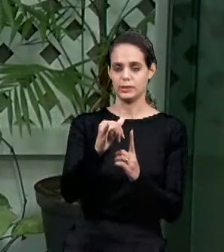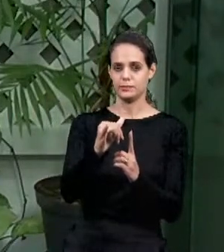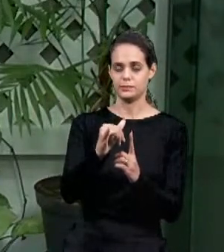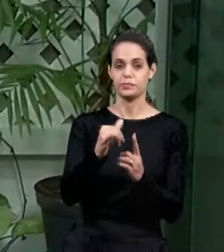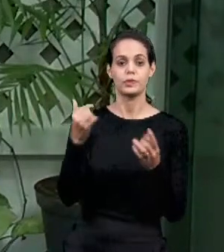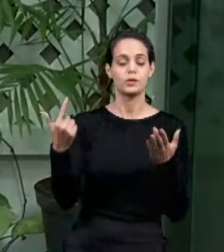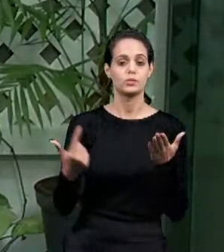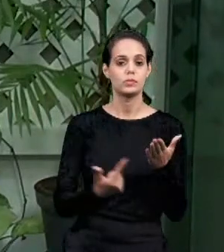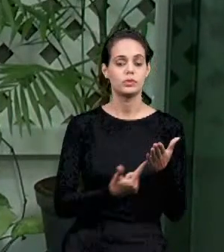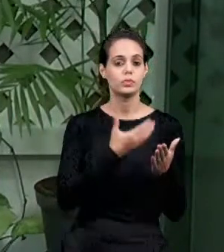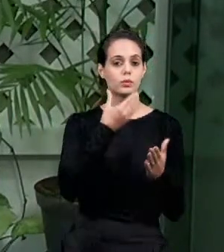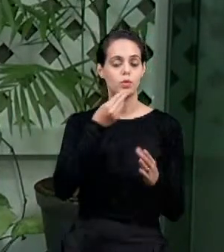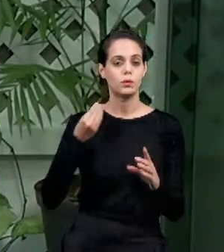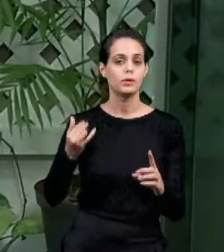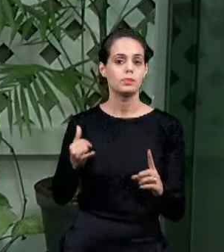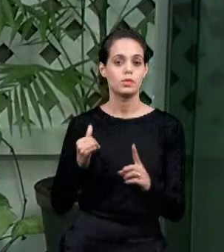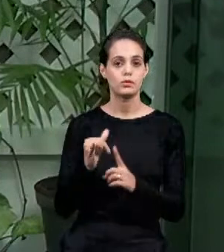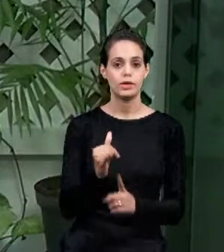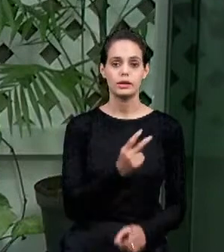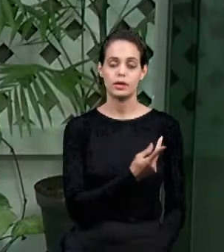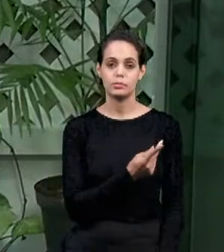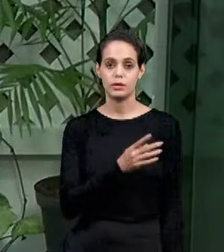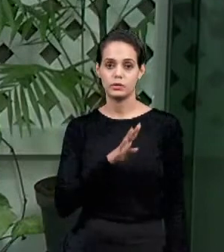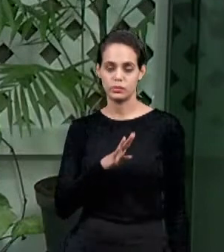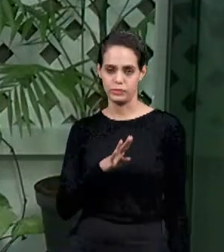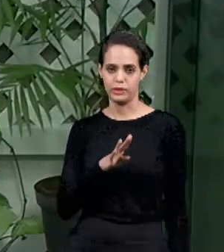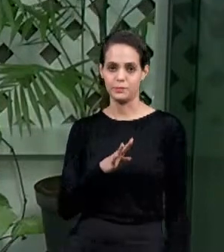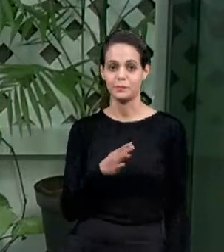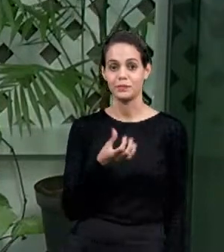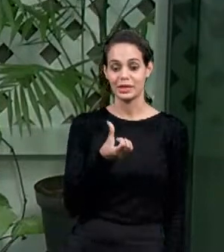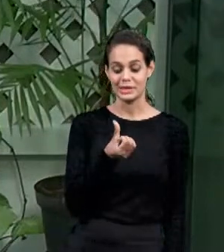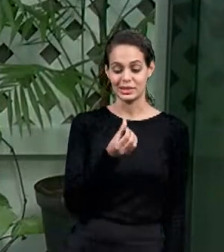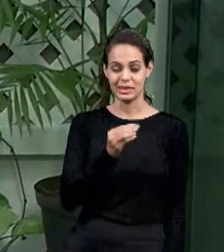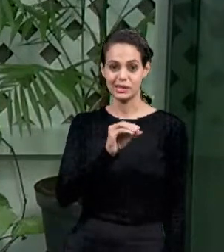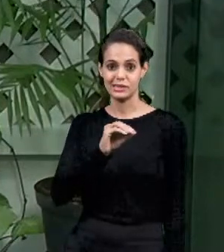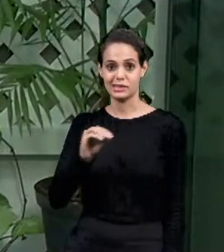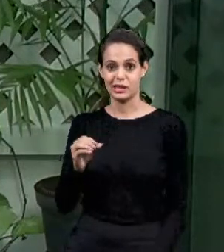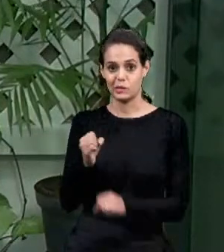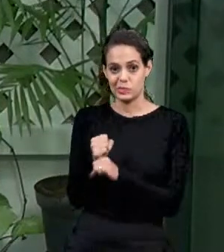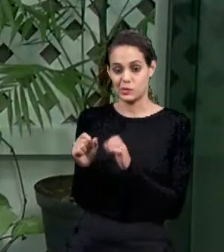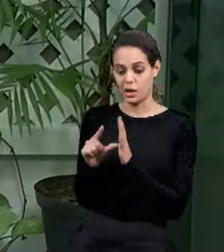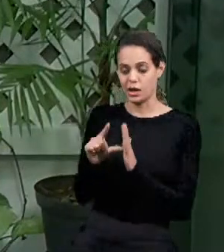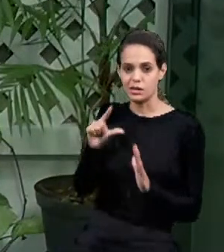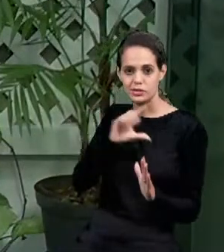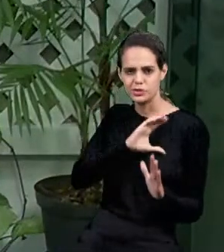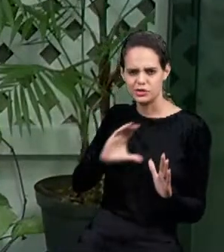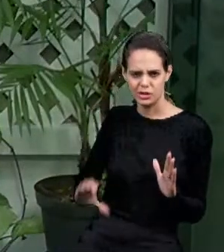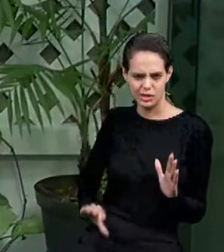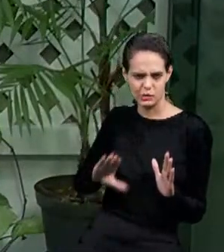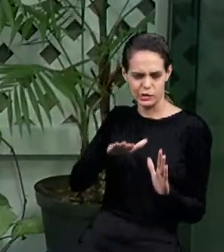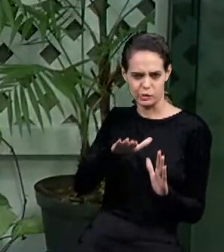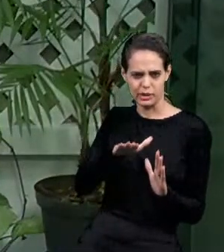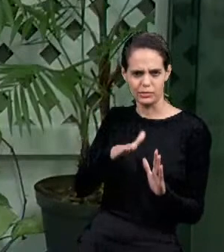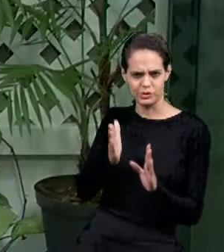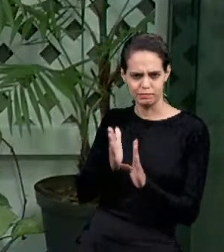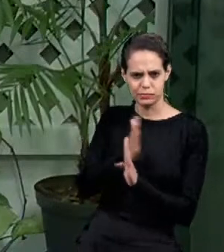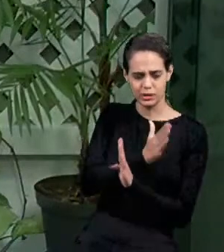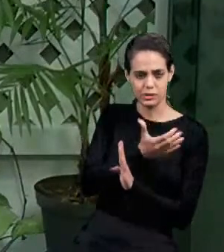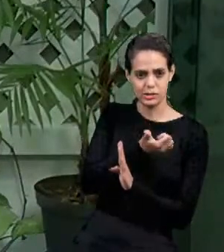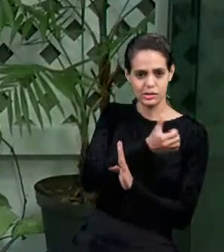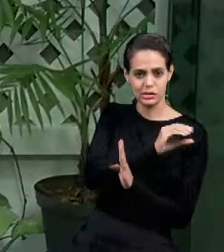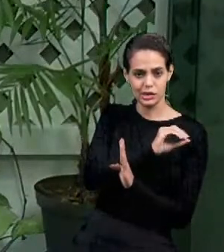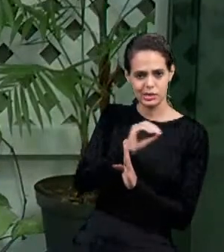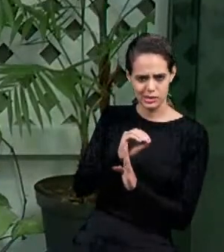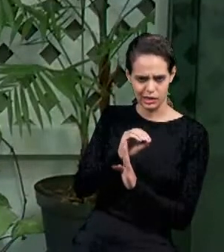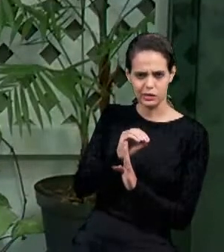Abacuque, podemos dizer 600 anos antes de Cristo aproximadamente, você diz assim, mas o que é que tem